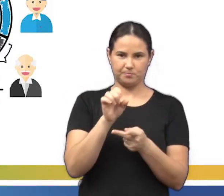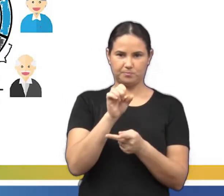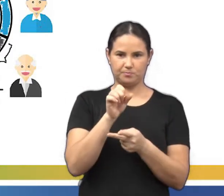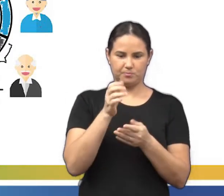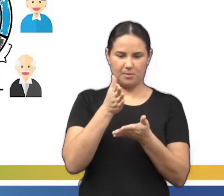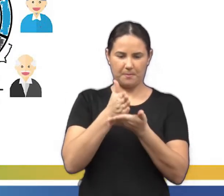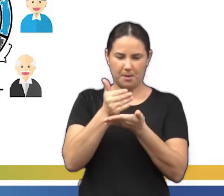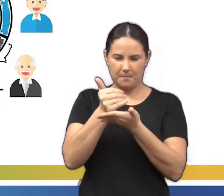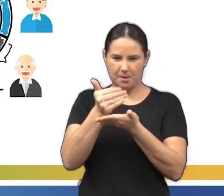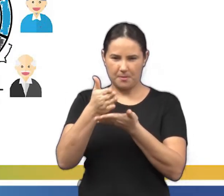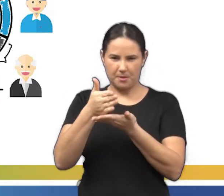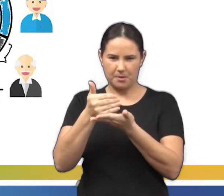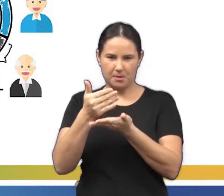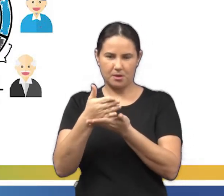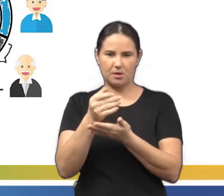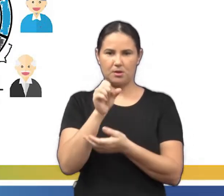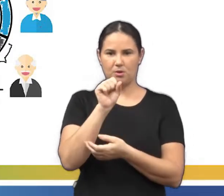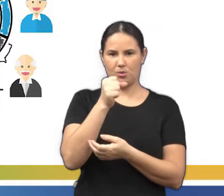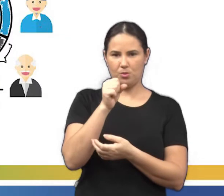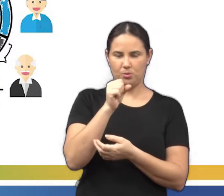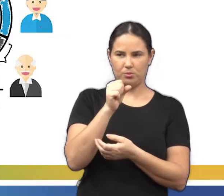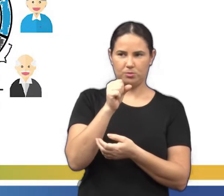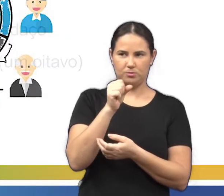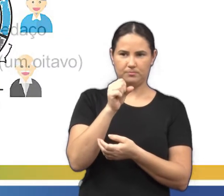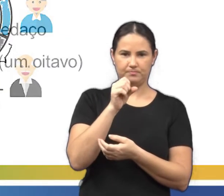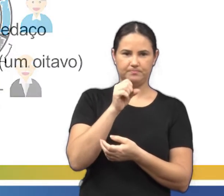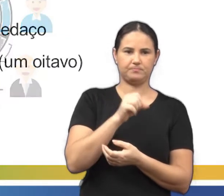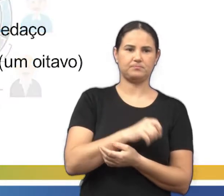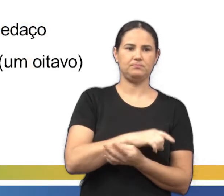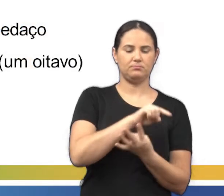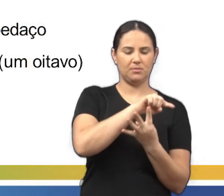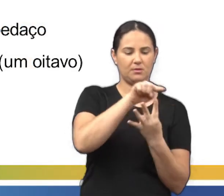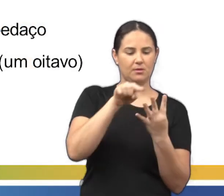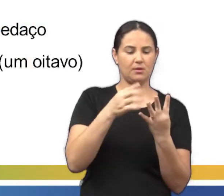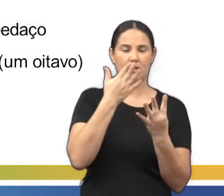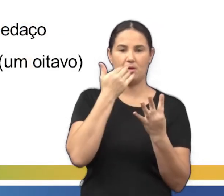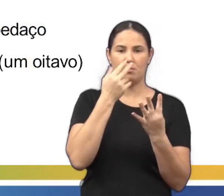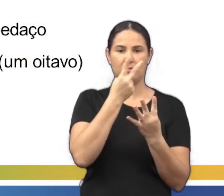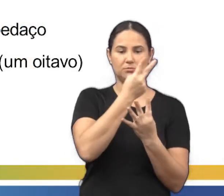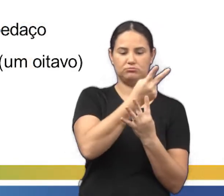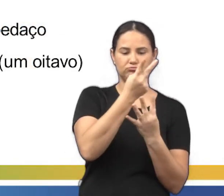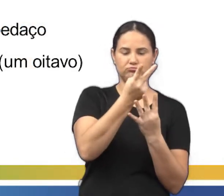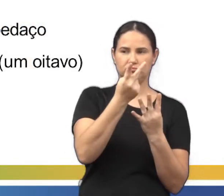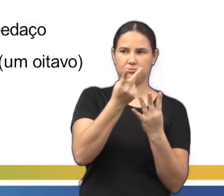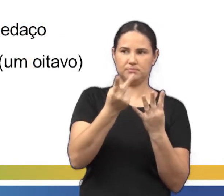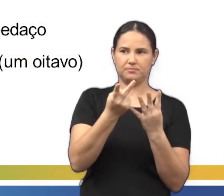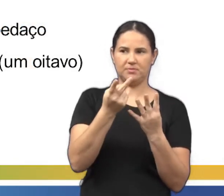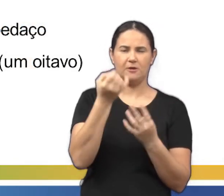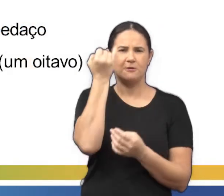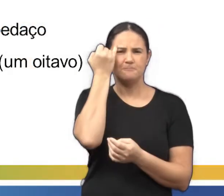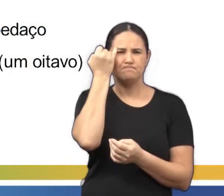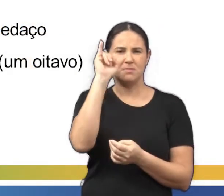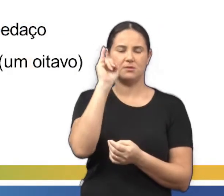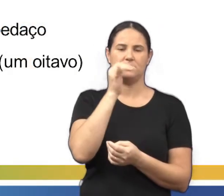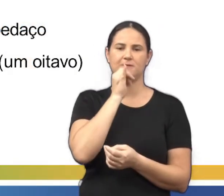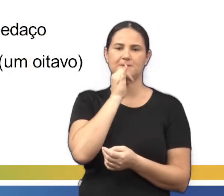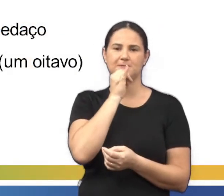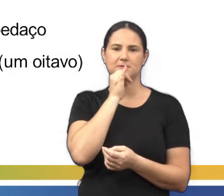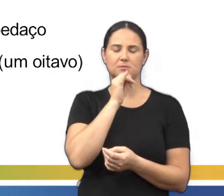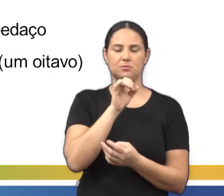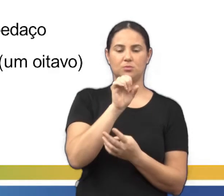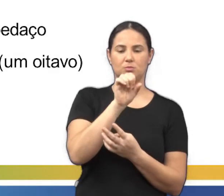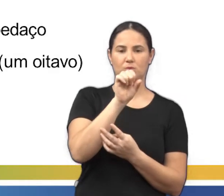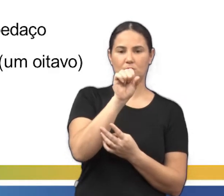2 pedaços, então está comendo 2/8. Agora, imagine que 8 pessoas comerão um